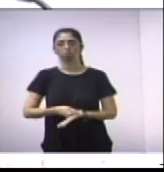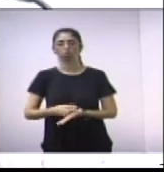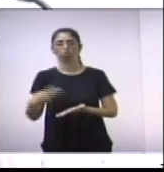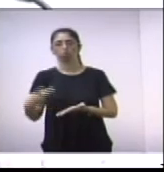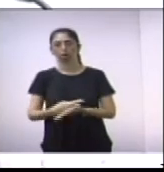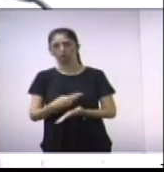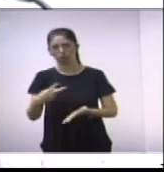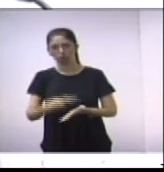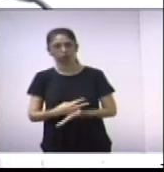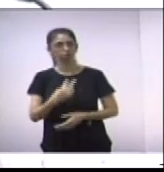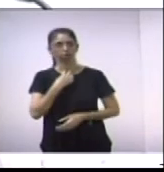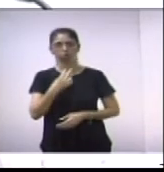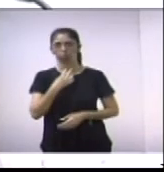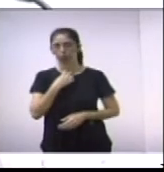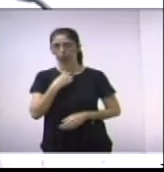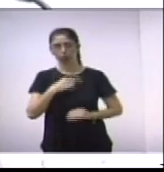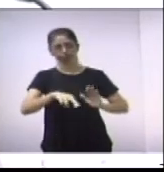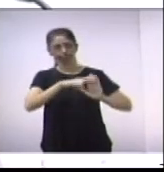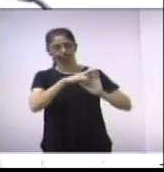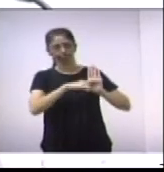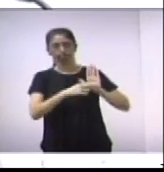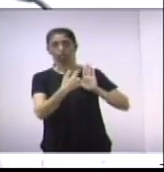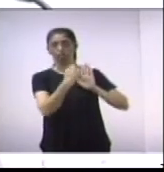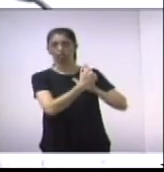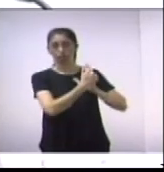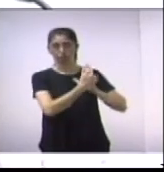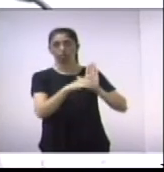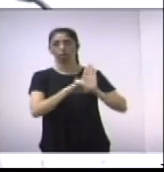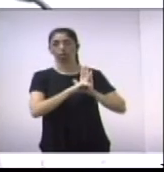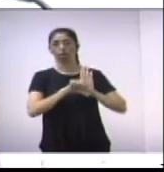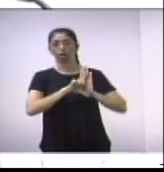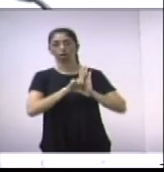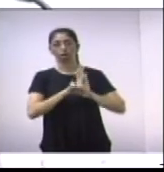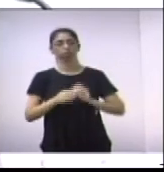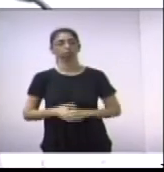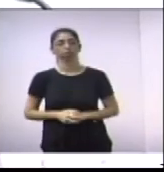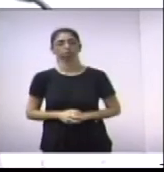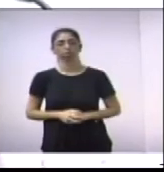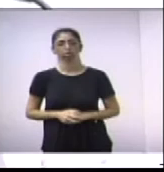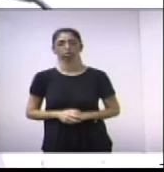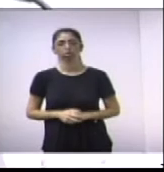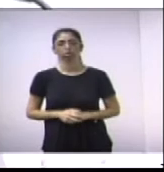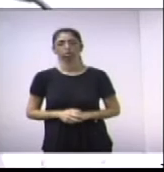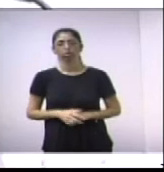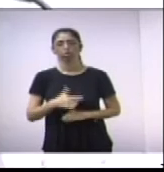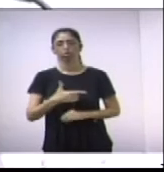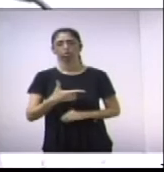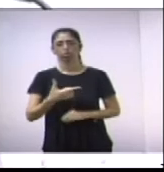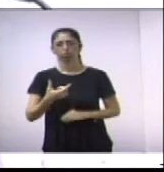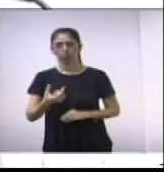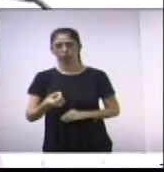prevista no artigo 4, 7º do Decreto de Lei 2001 de 67.